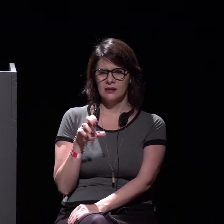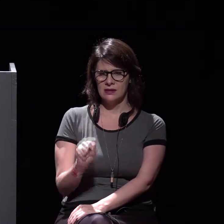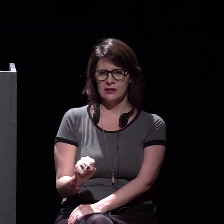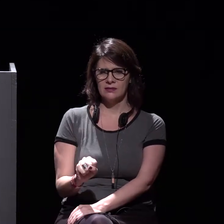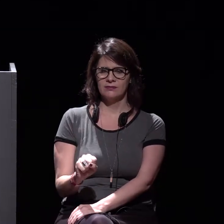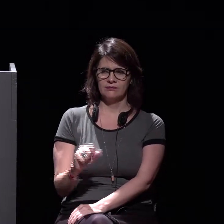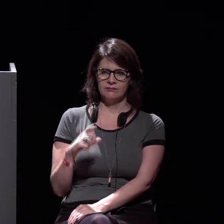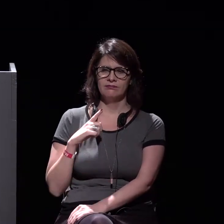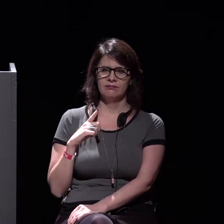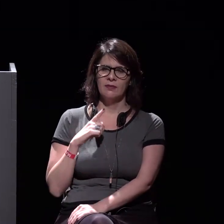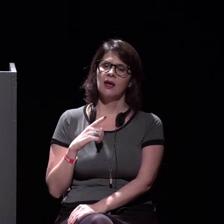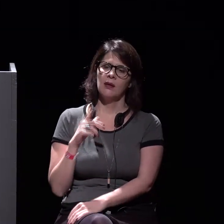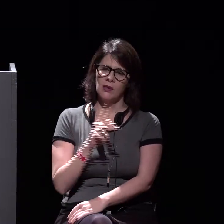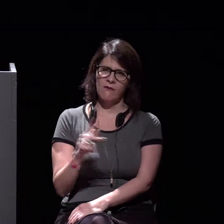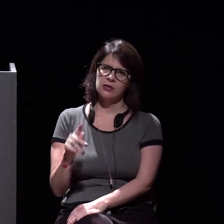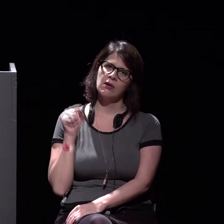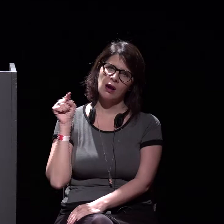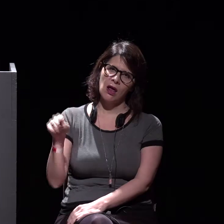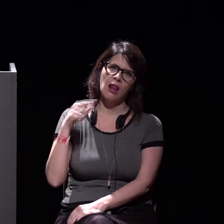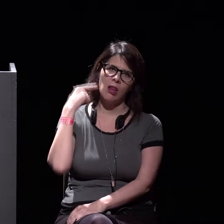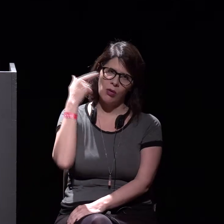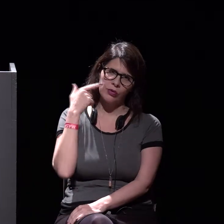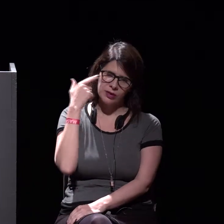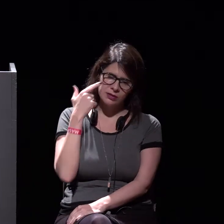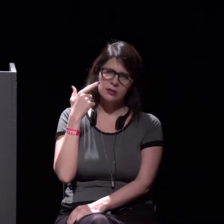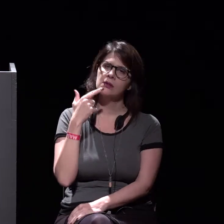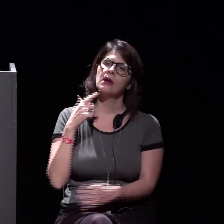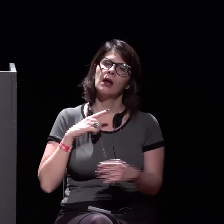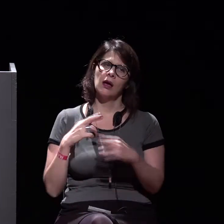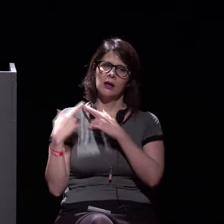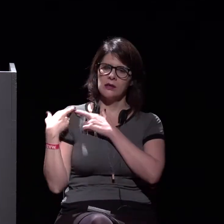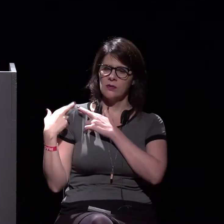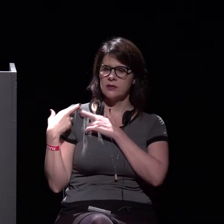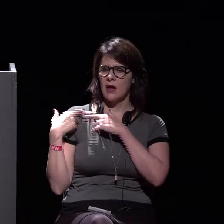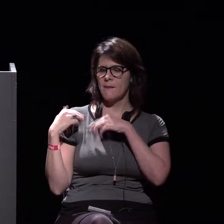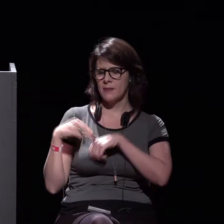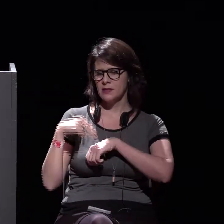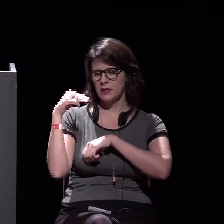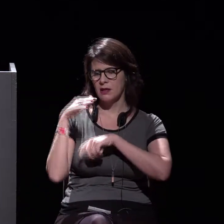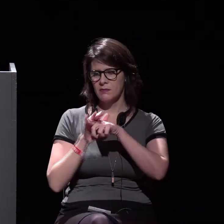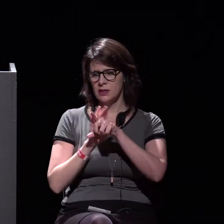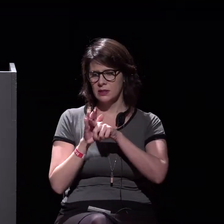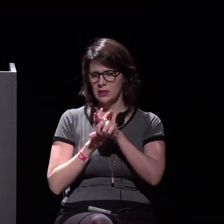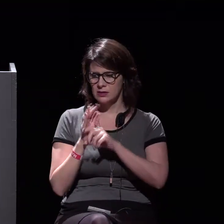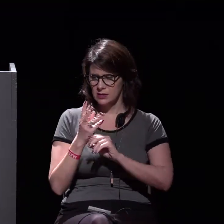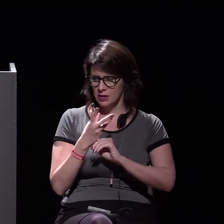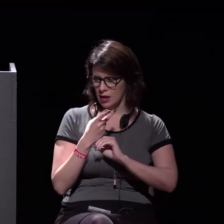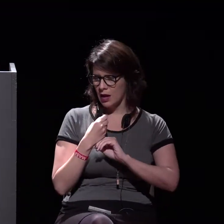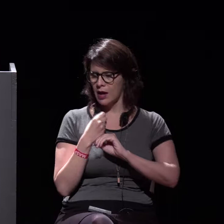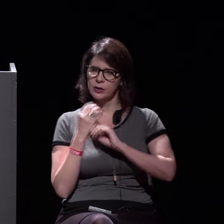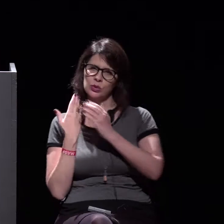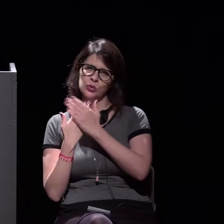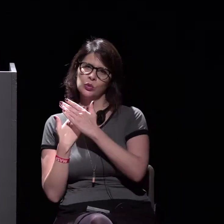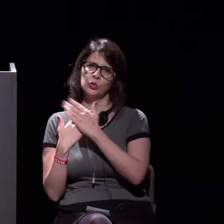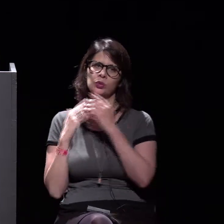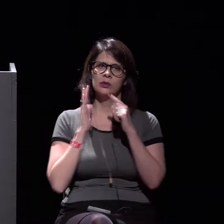St. Martin's University of the Arts, London, onde é responsável pelo mestrado de pesquisa em arte e estudos de exposições,